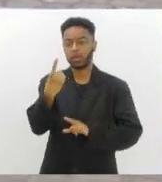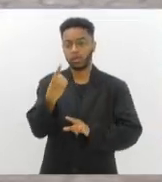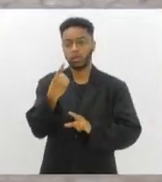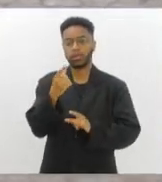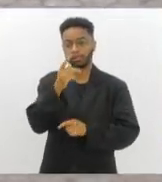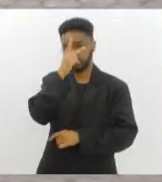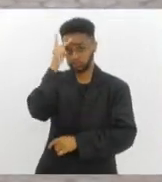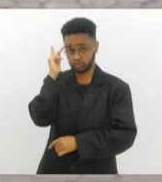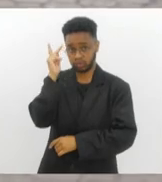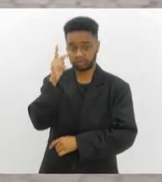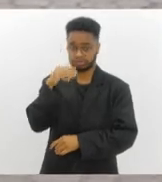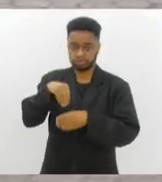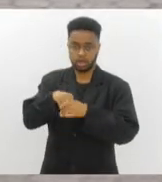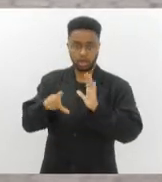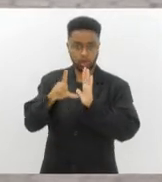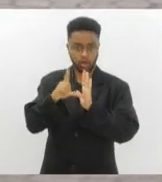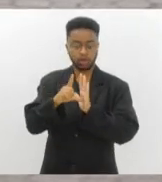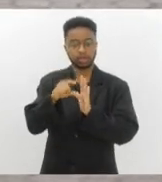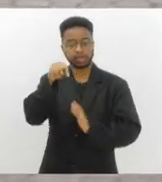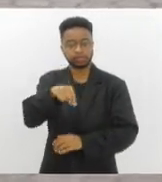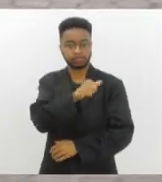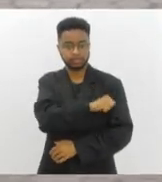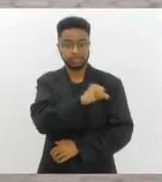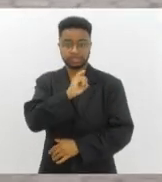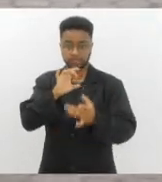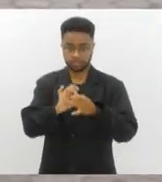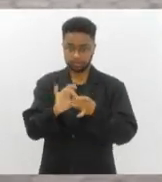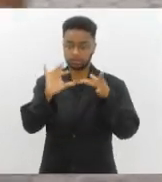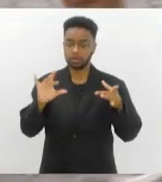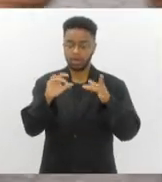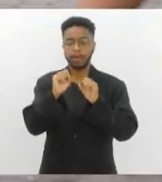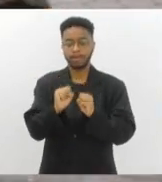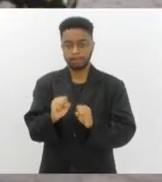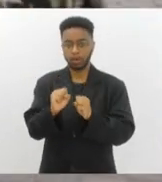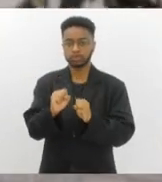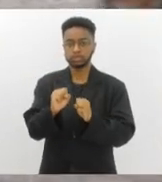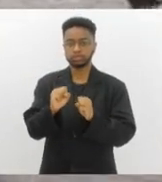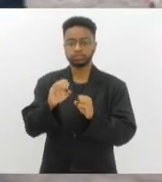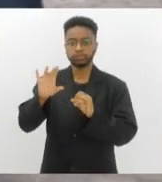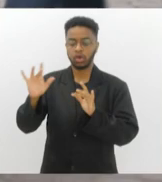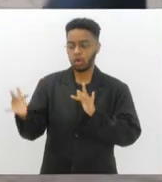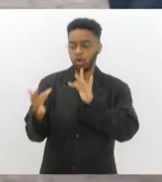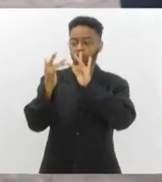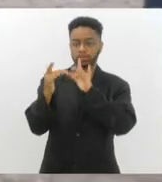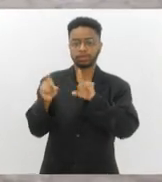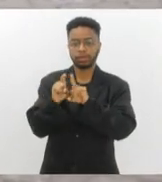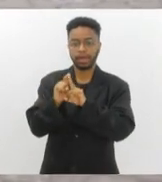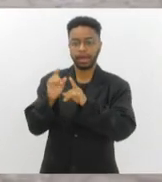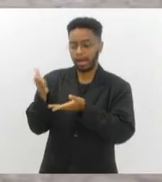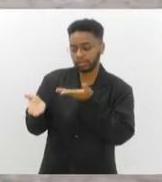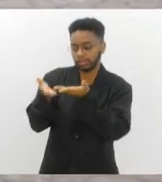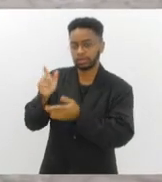qualquer loja da Rio Card no estado do Rio que tiver disponível puxa a sua chamada e pode realizar o seu